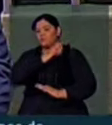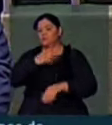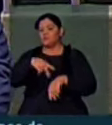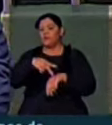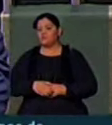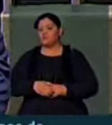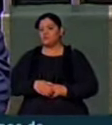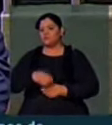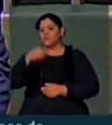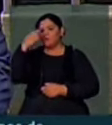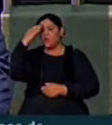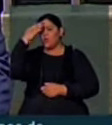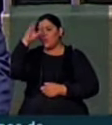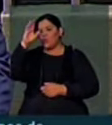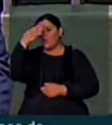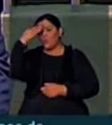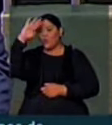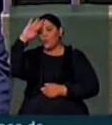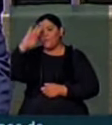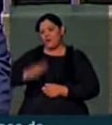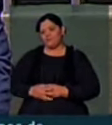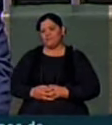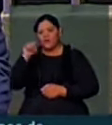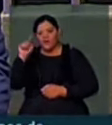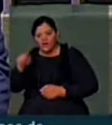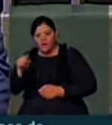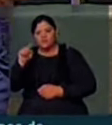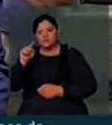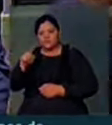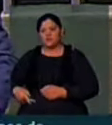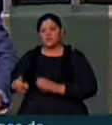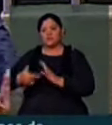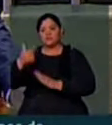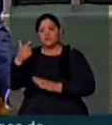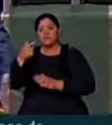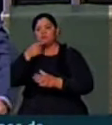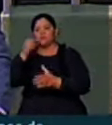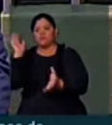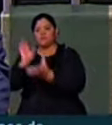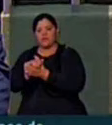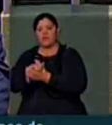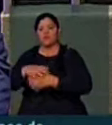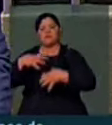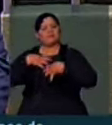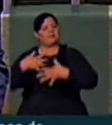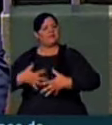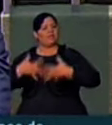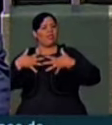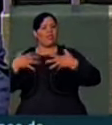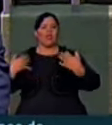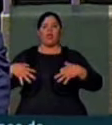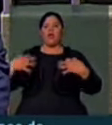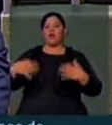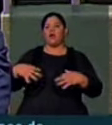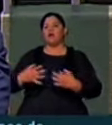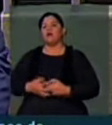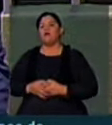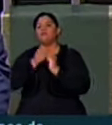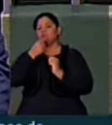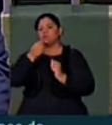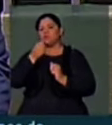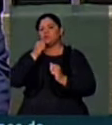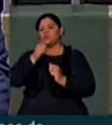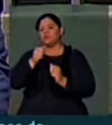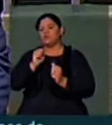democrático? Foi para Cuba. Uma mulher cujo segundo marido se gaba publicamente em dizer que junto com a sua esposa Dilma